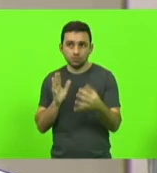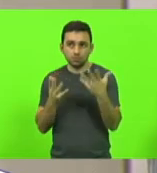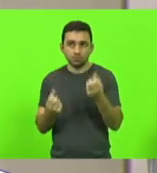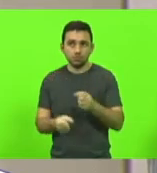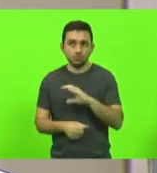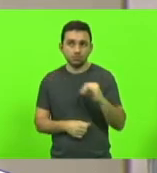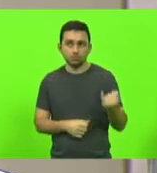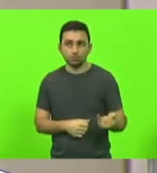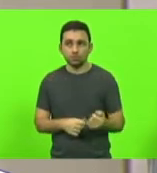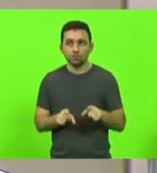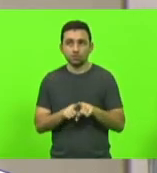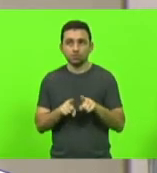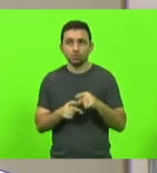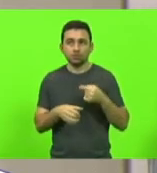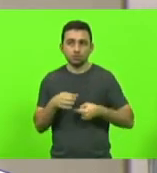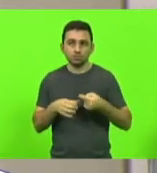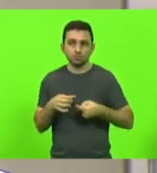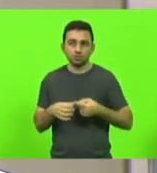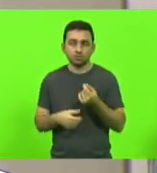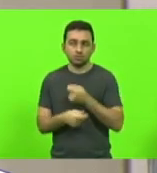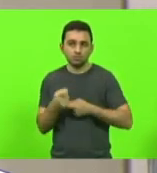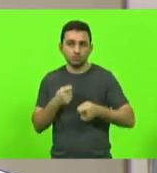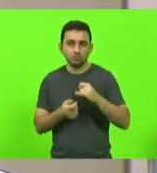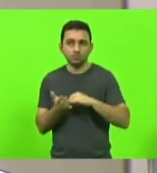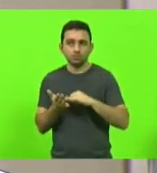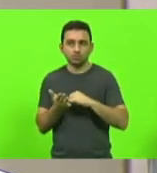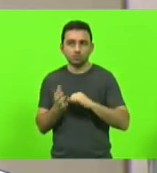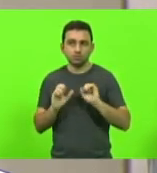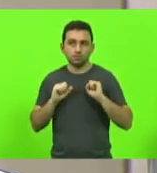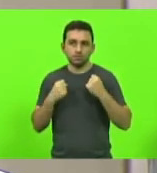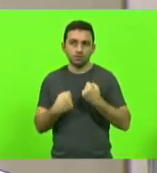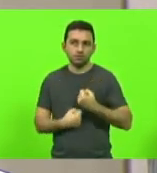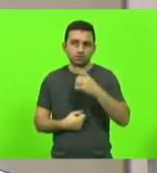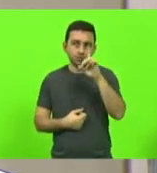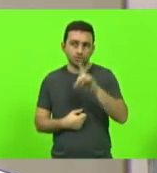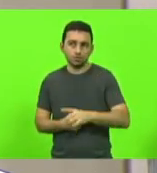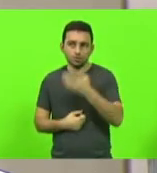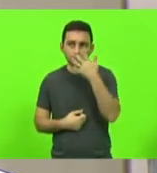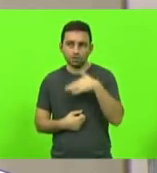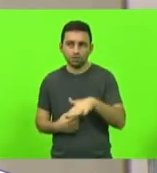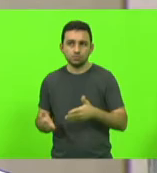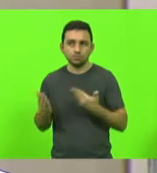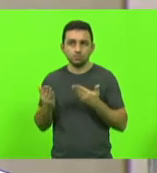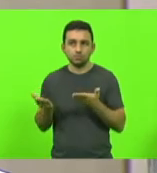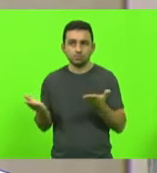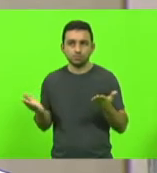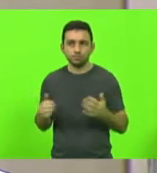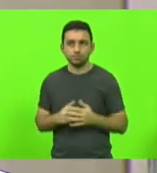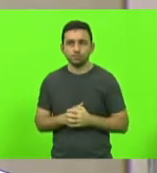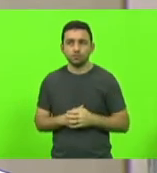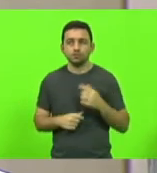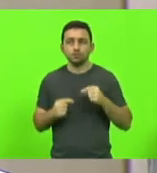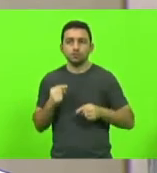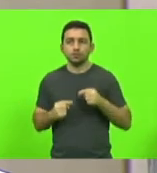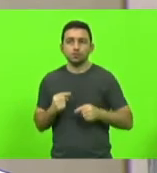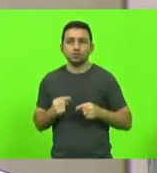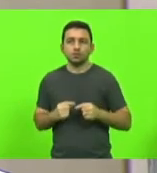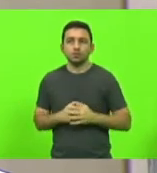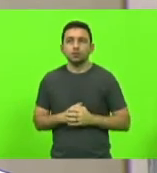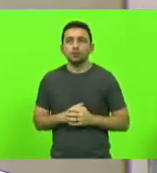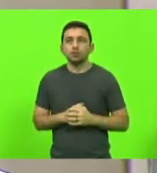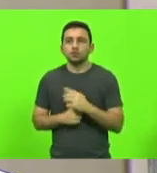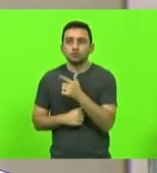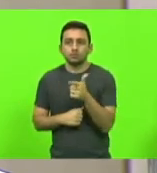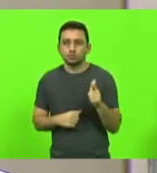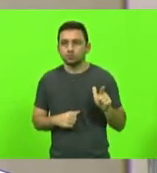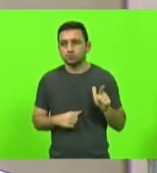Justiça, Comissão de Finanças e Tributação e Comissão de Defesa dos Direitos da Criança e do Adolescente, em discussão. Não